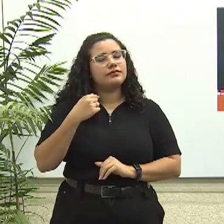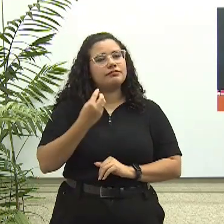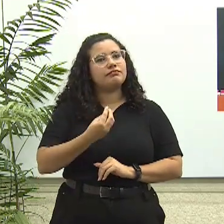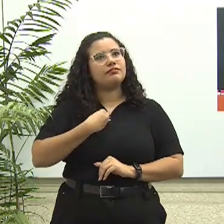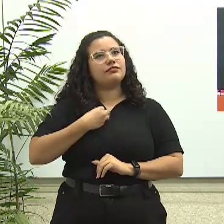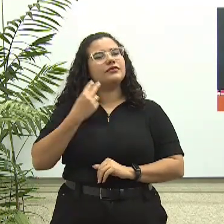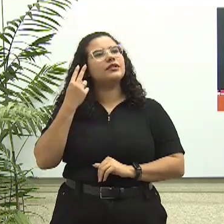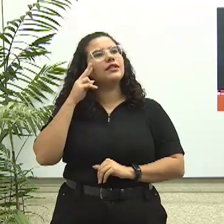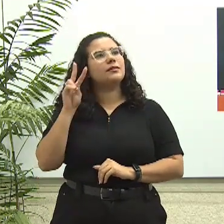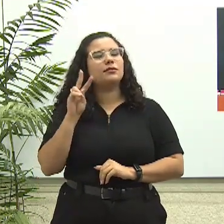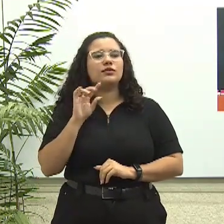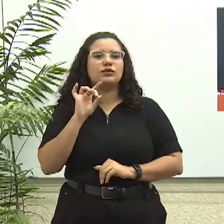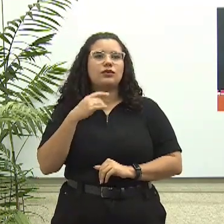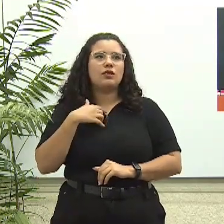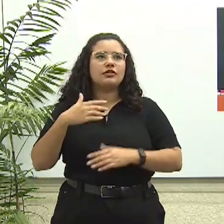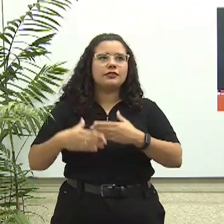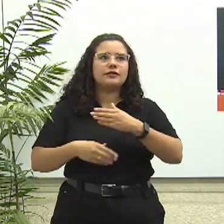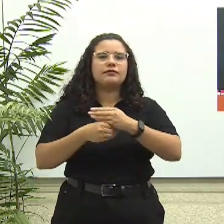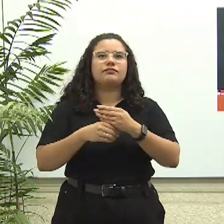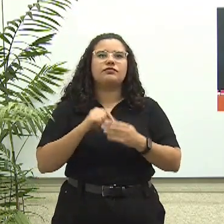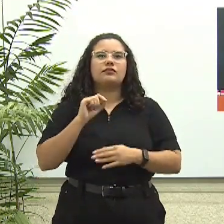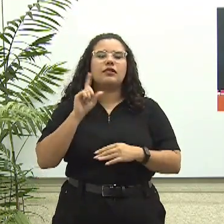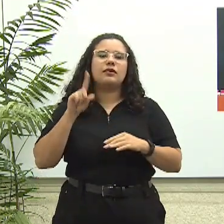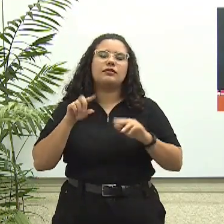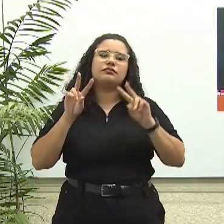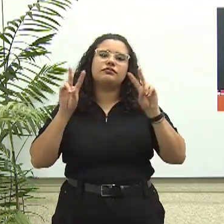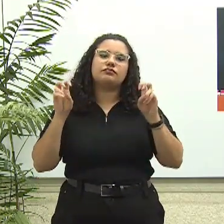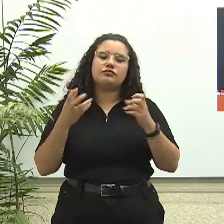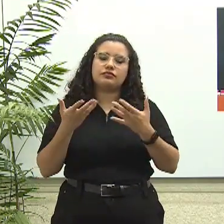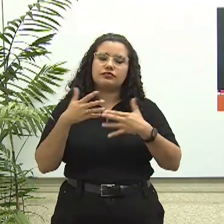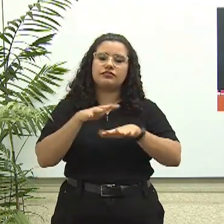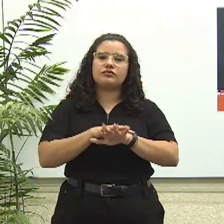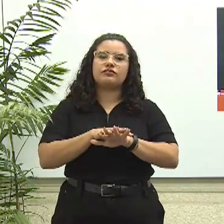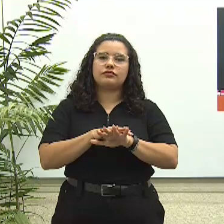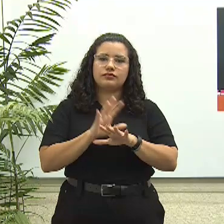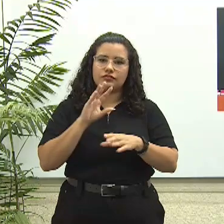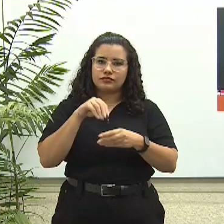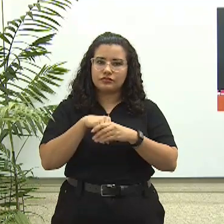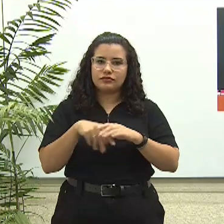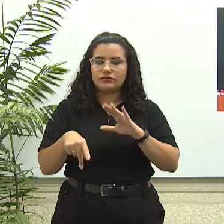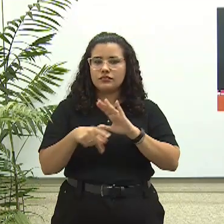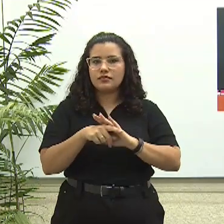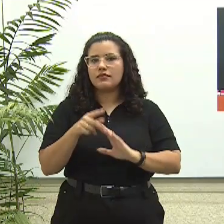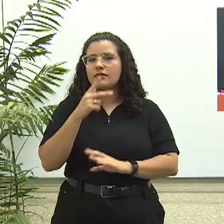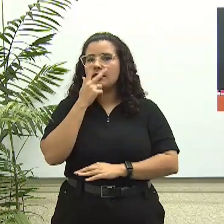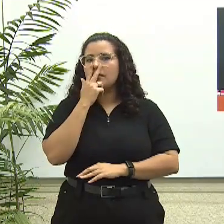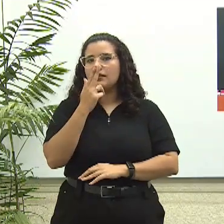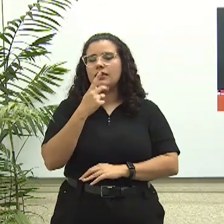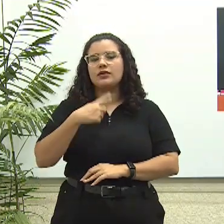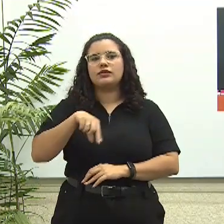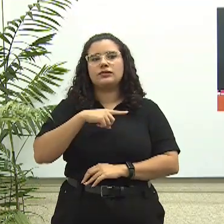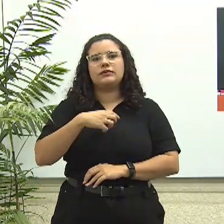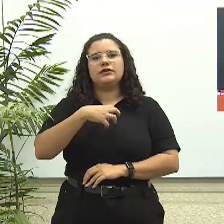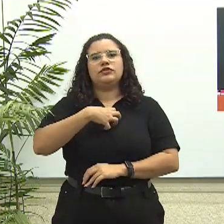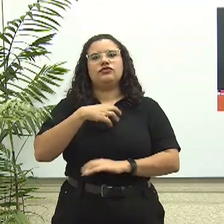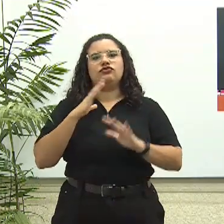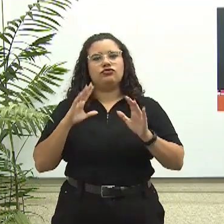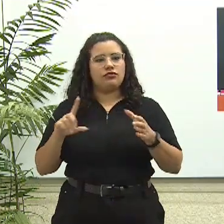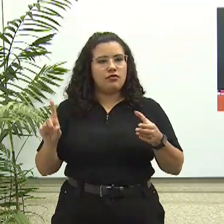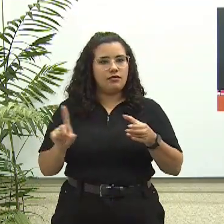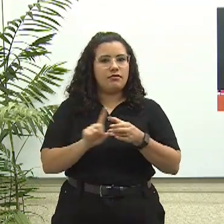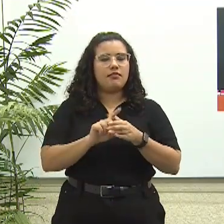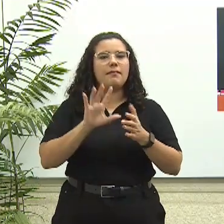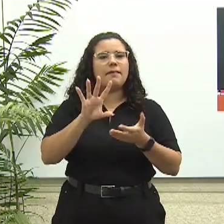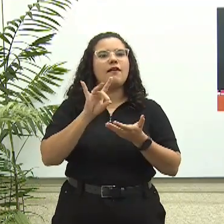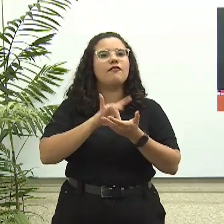né só como um adenda assim uma questão da da inclusão excludente né que parece que a gente a gente se sente incluído mas na